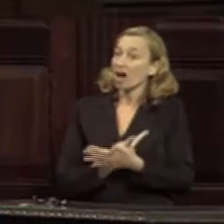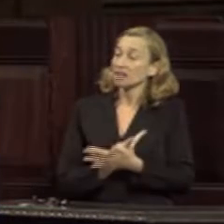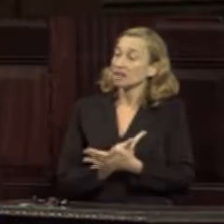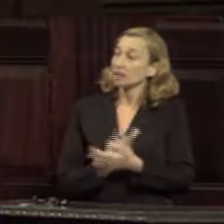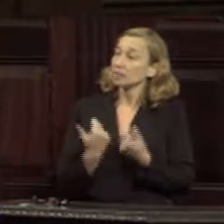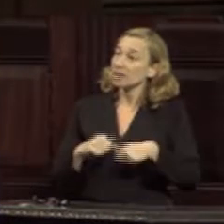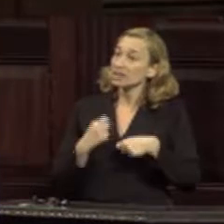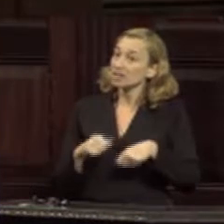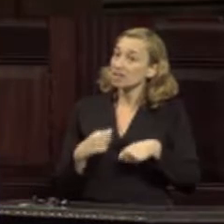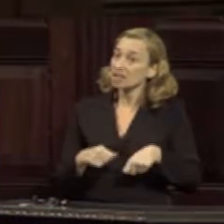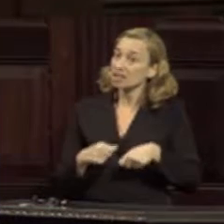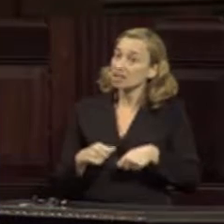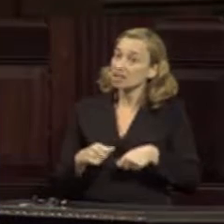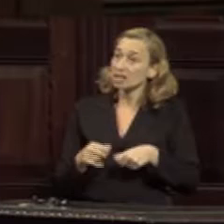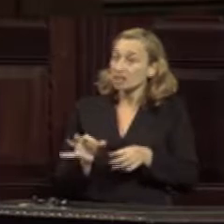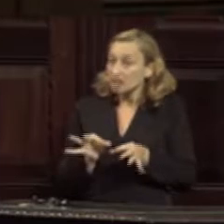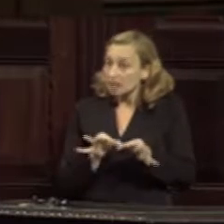mitigada.